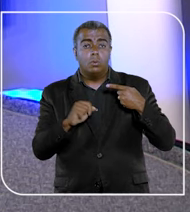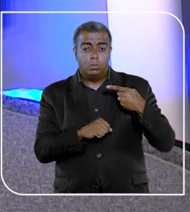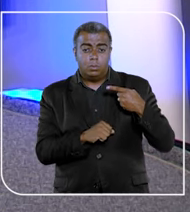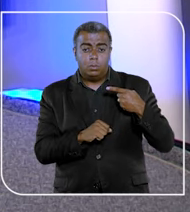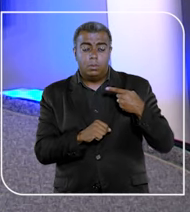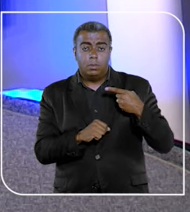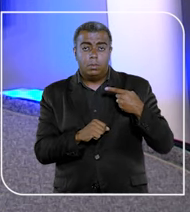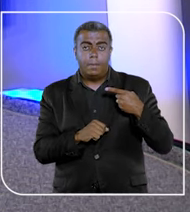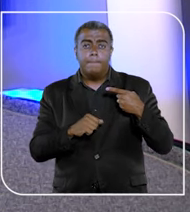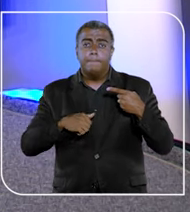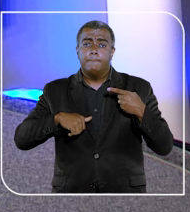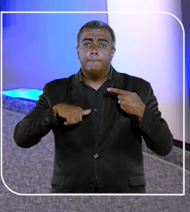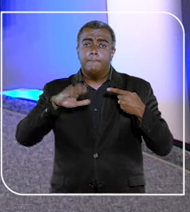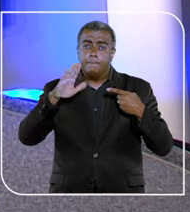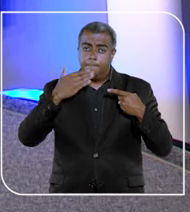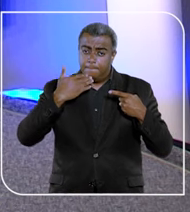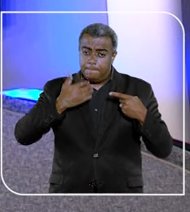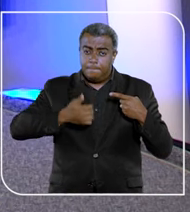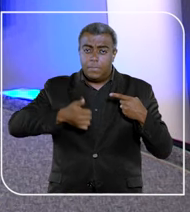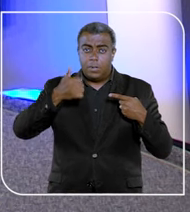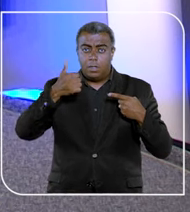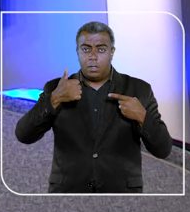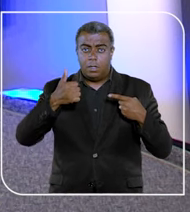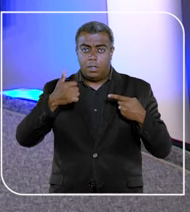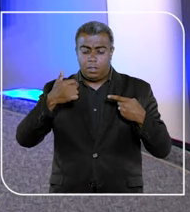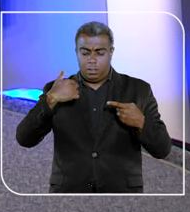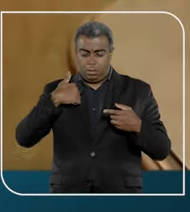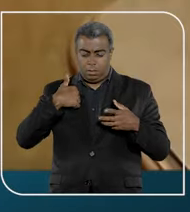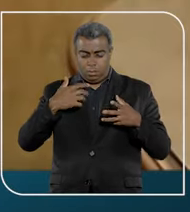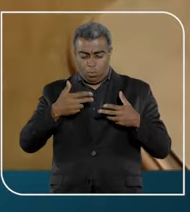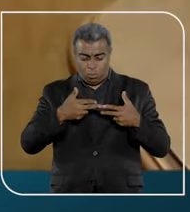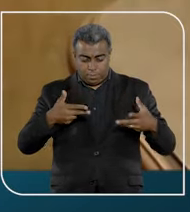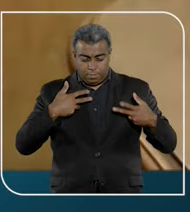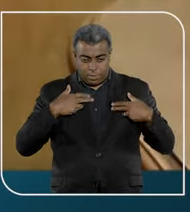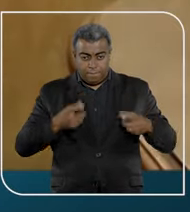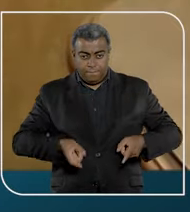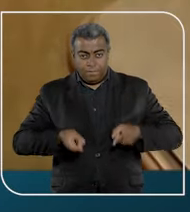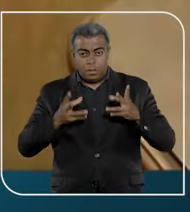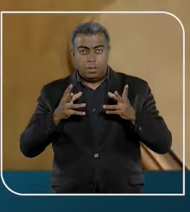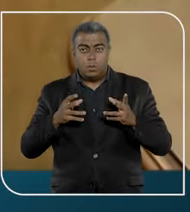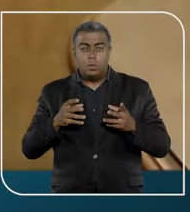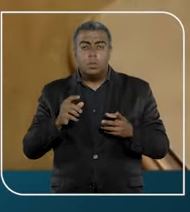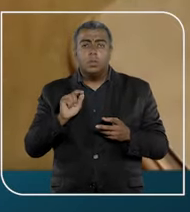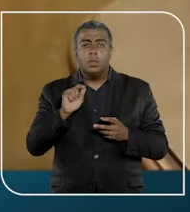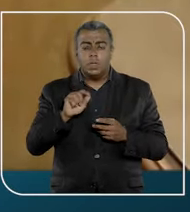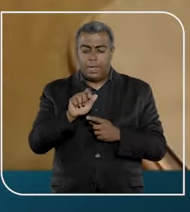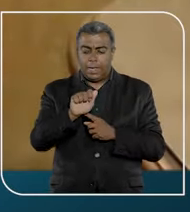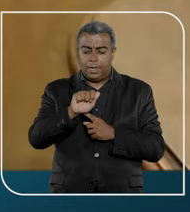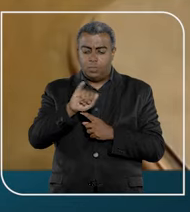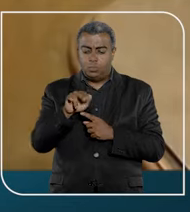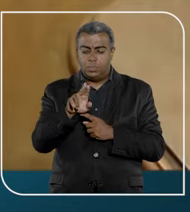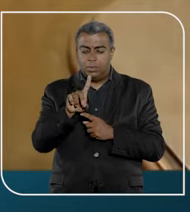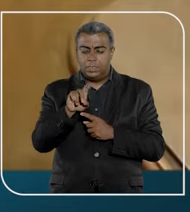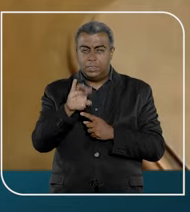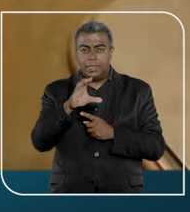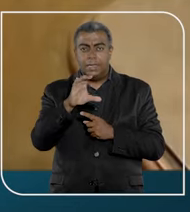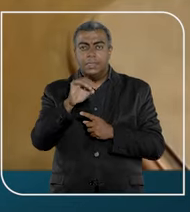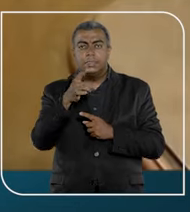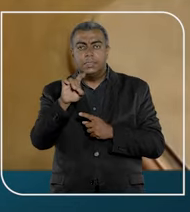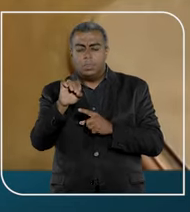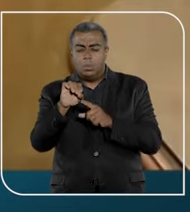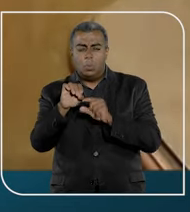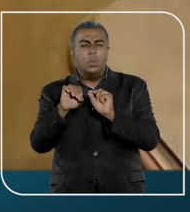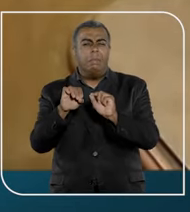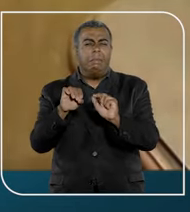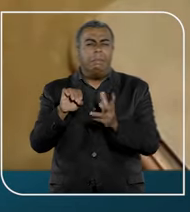Então, a primeira delas, que é a mais vantajosa para o executado, é a adjudicação. O que